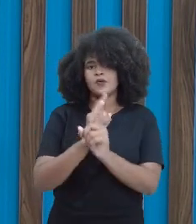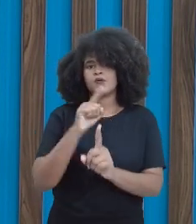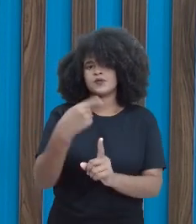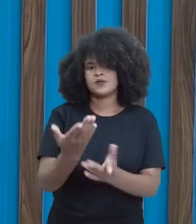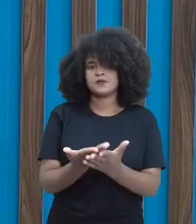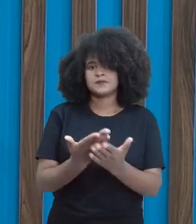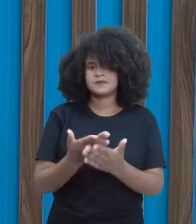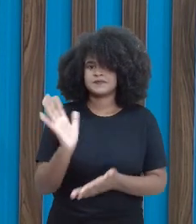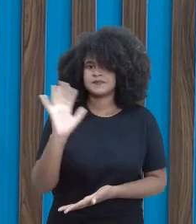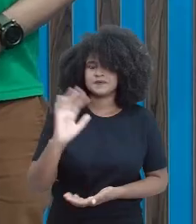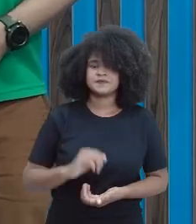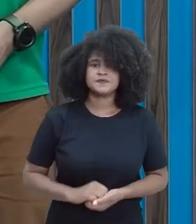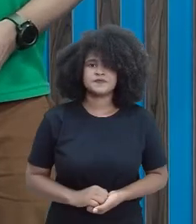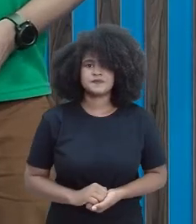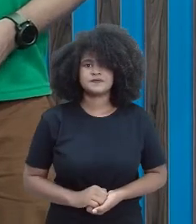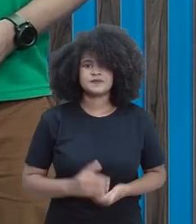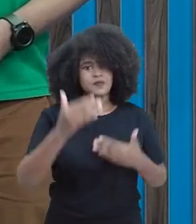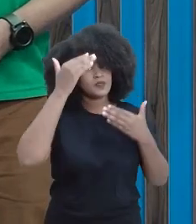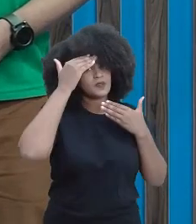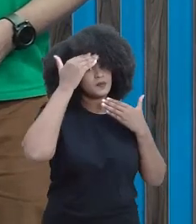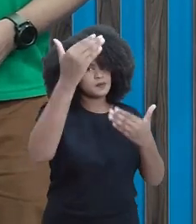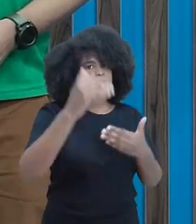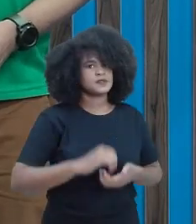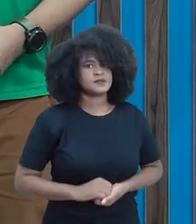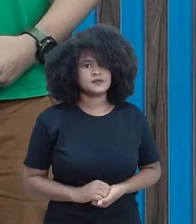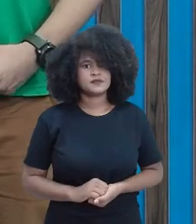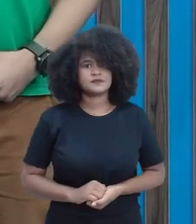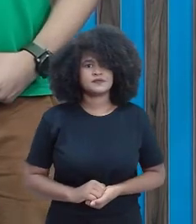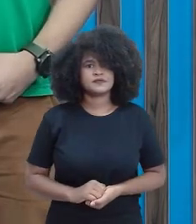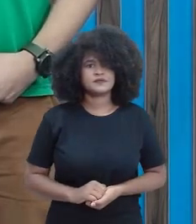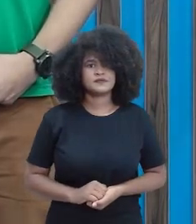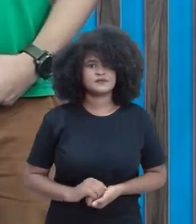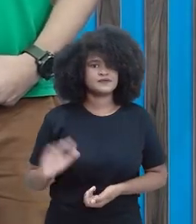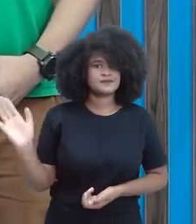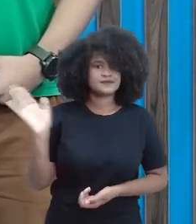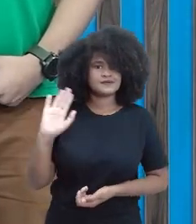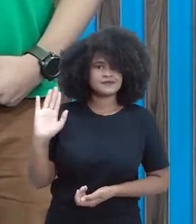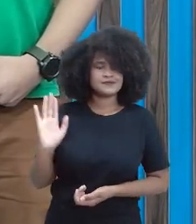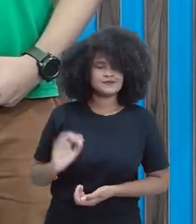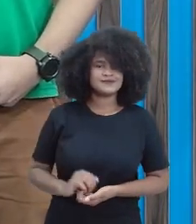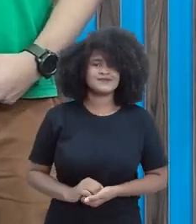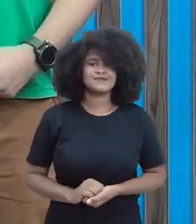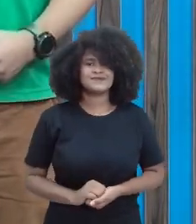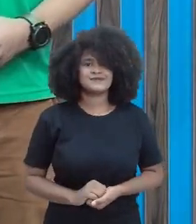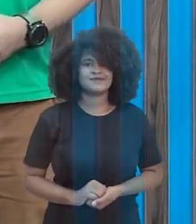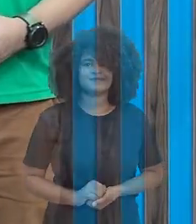vocês por aí. Bye, bye. Obrigado por estar conosco, pessoal. Um tchau de miss para vocês. Tamo juntos.